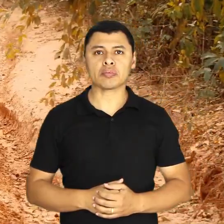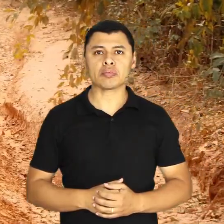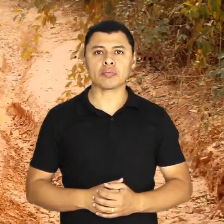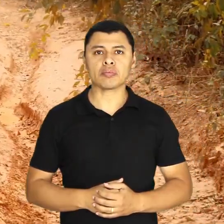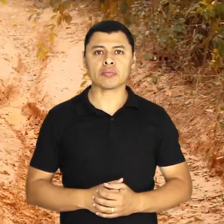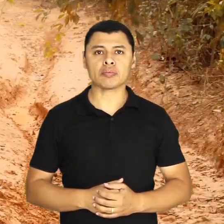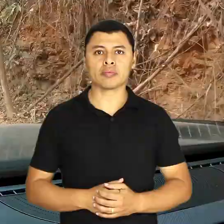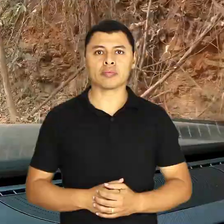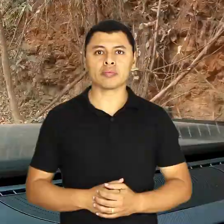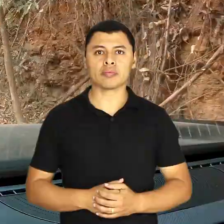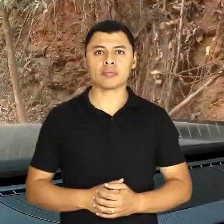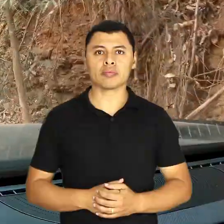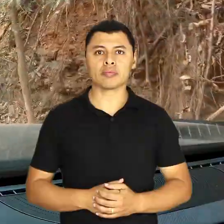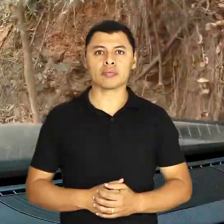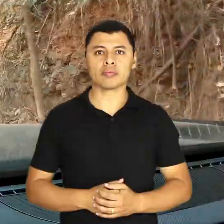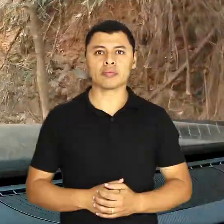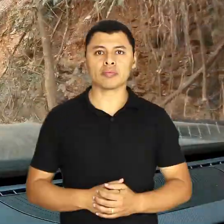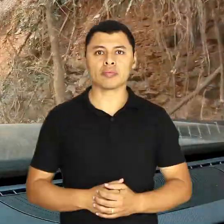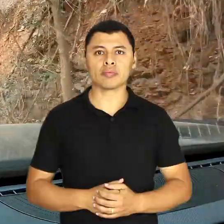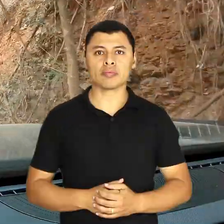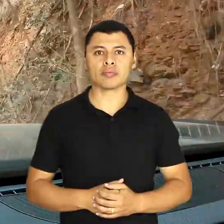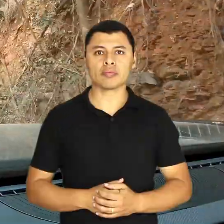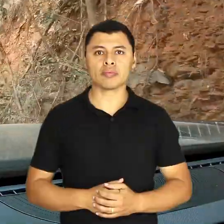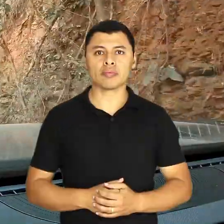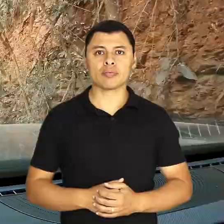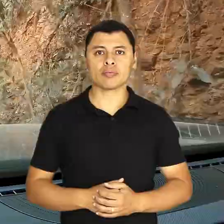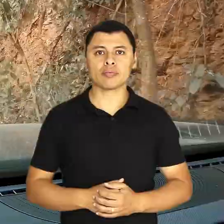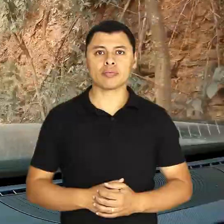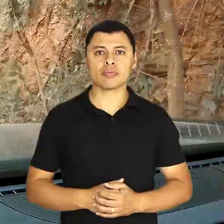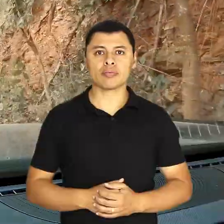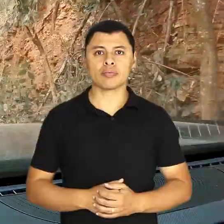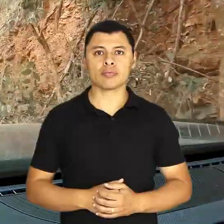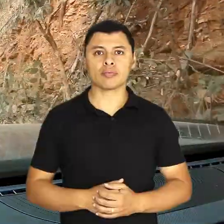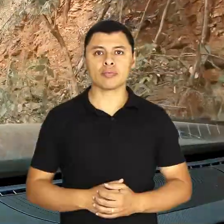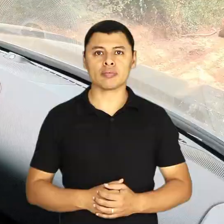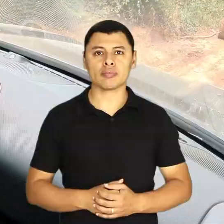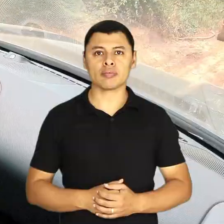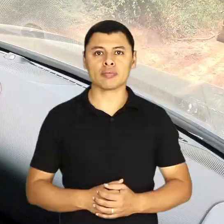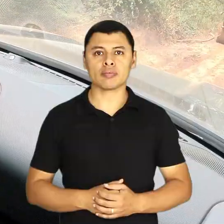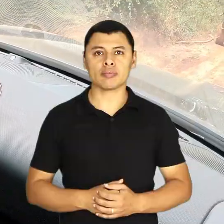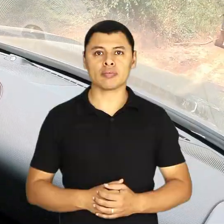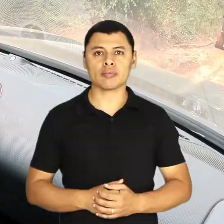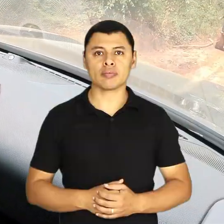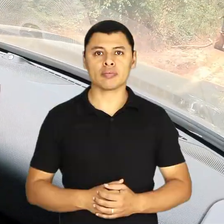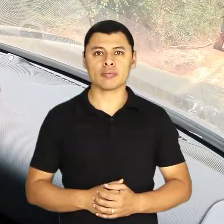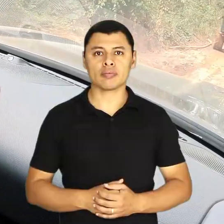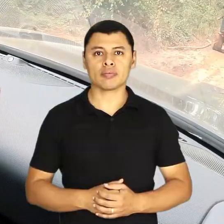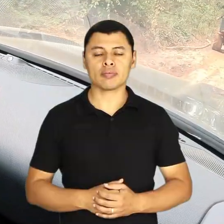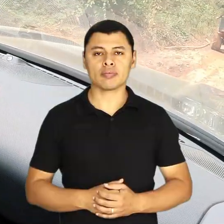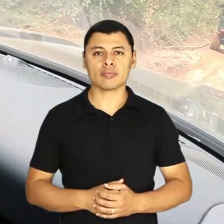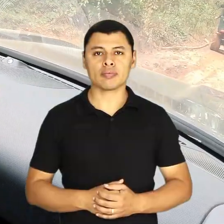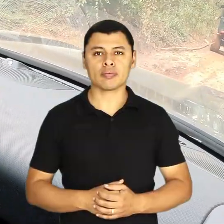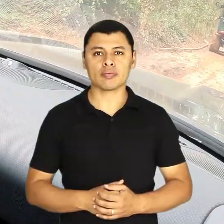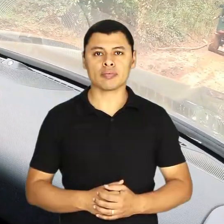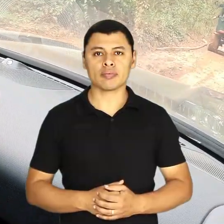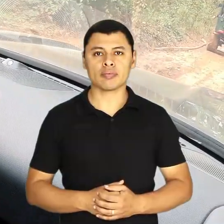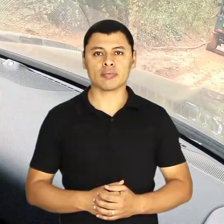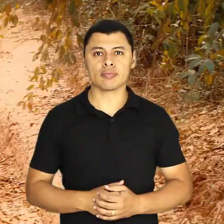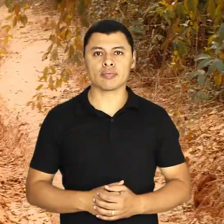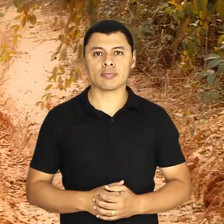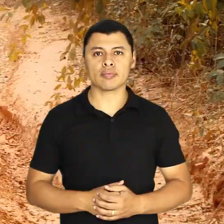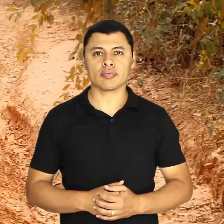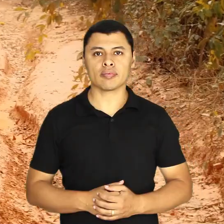Aqui é uma situação que eu tive que escolher e não enfiar ali o veículo no facão, porque ele está muito profundo, né? Aqui